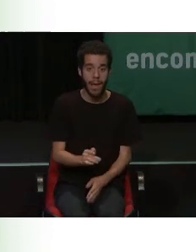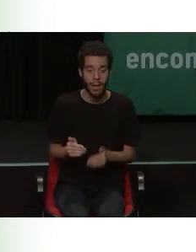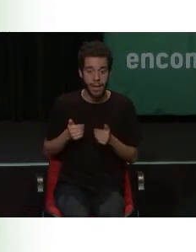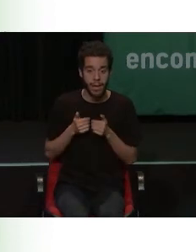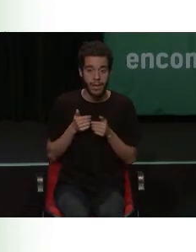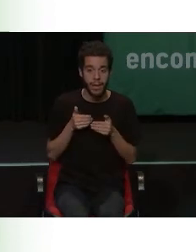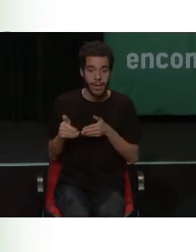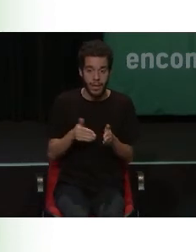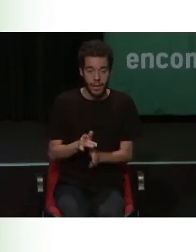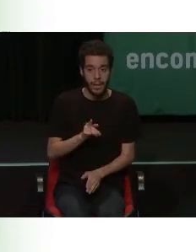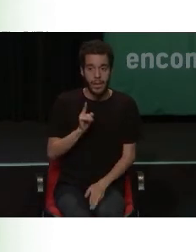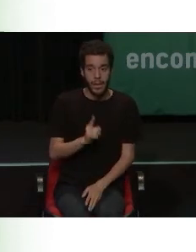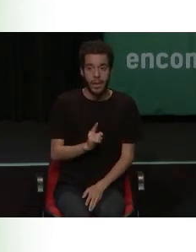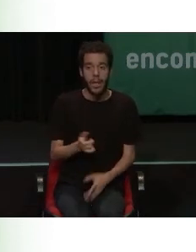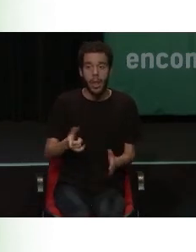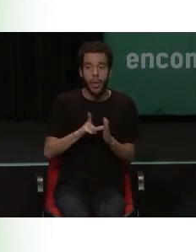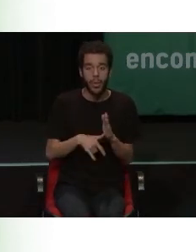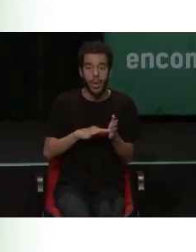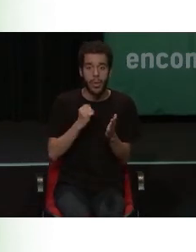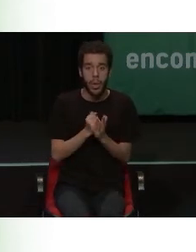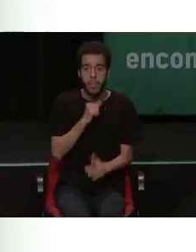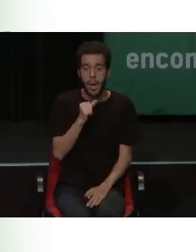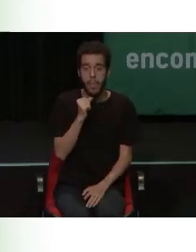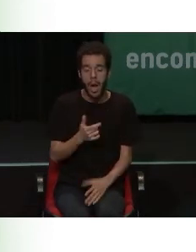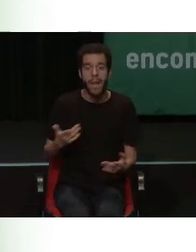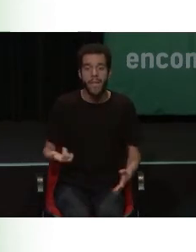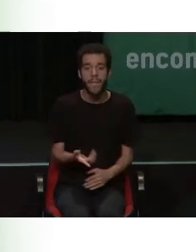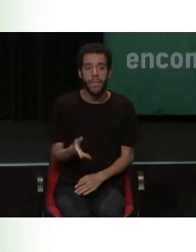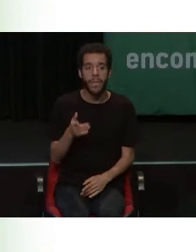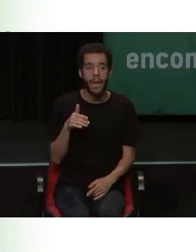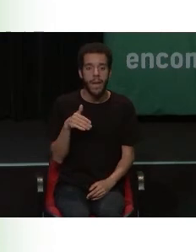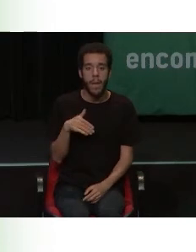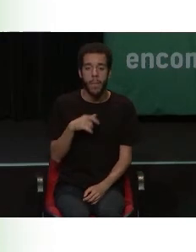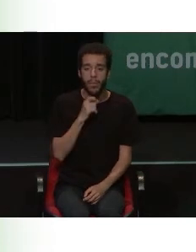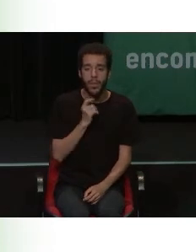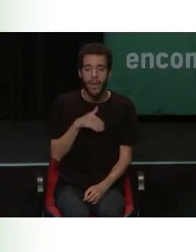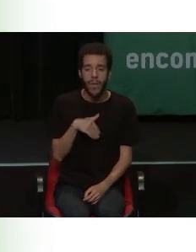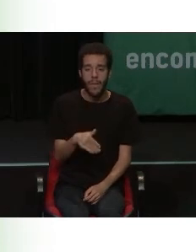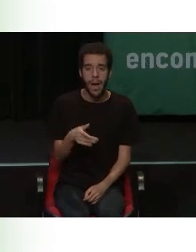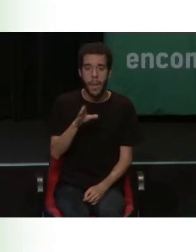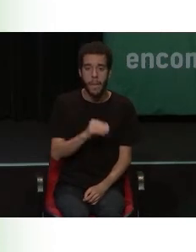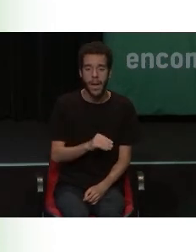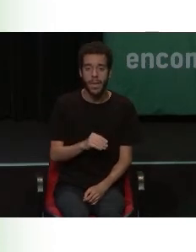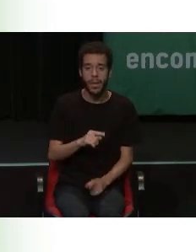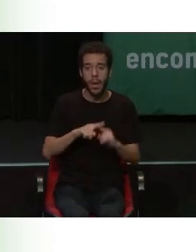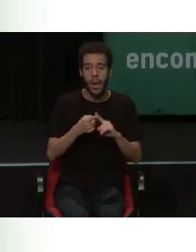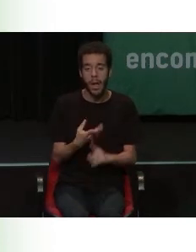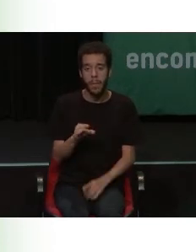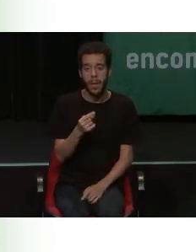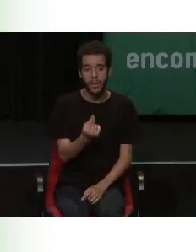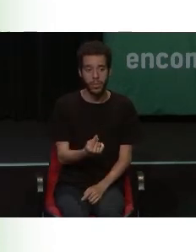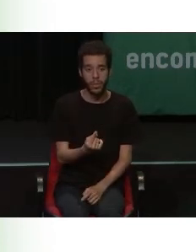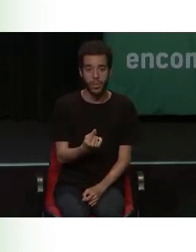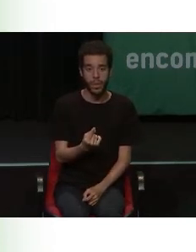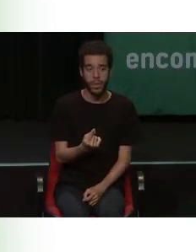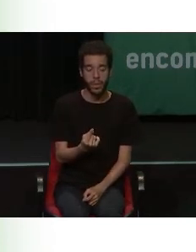E então, o projeto ainda não terminou. Vamos ter mais, possivelmente, talvez mais um ano, em